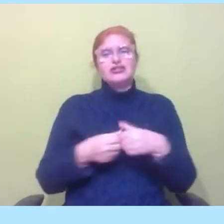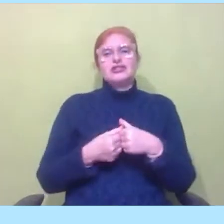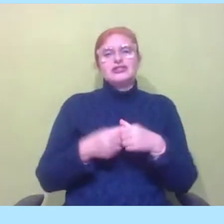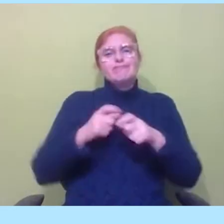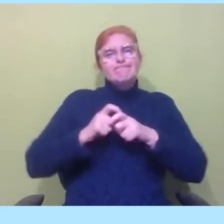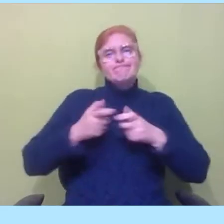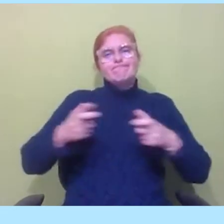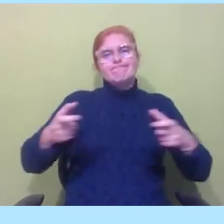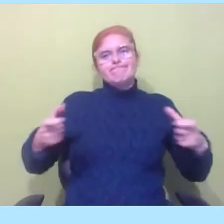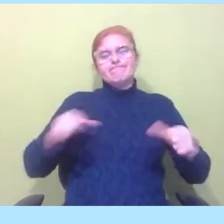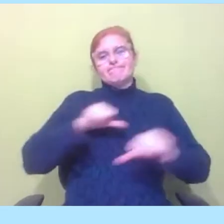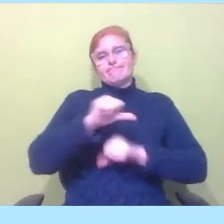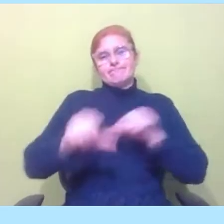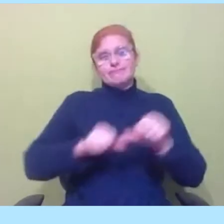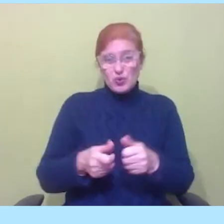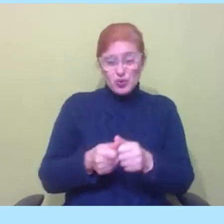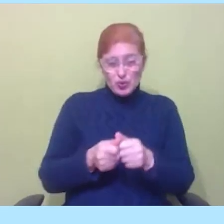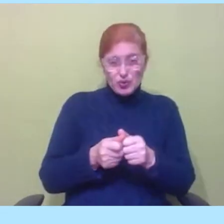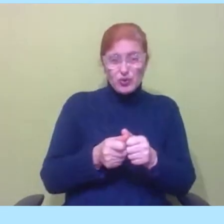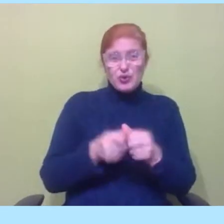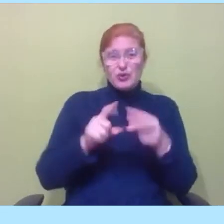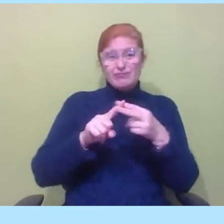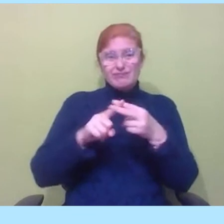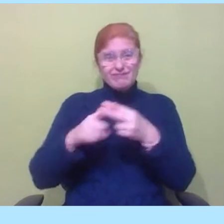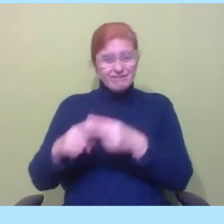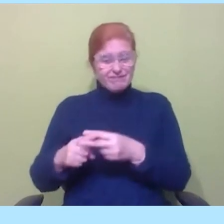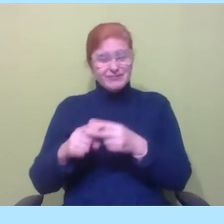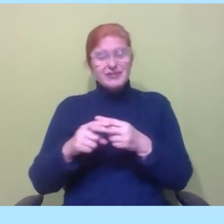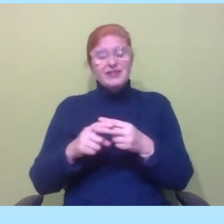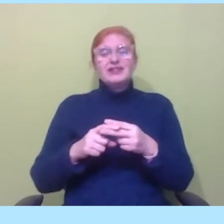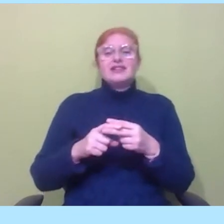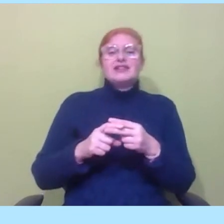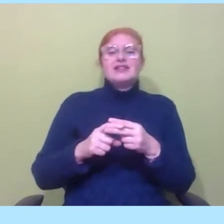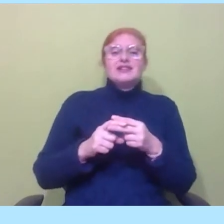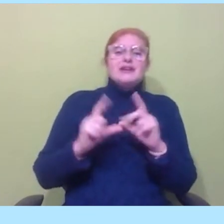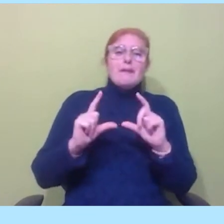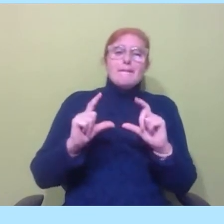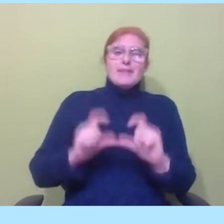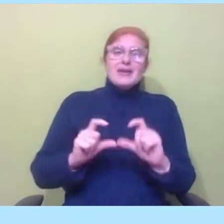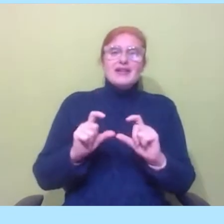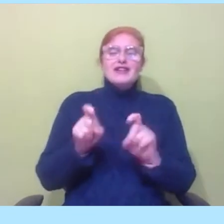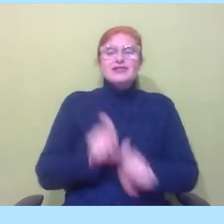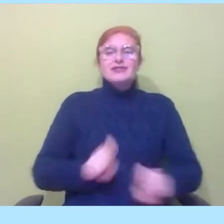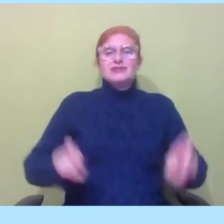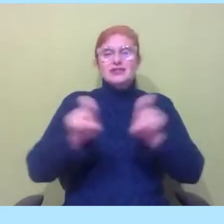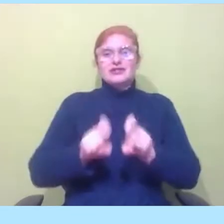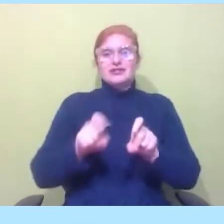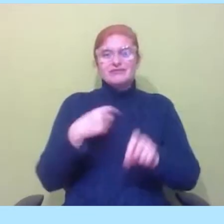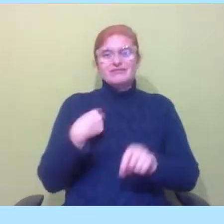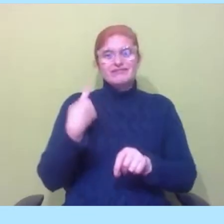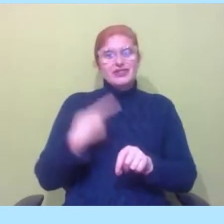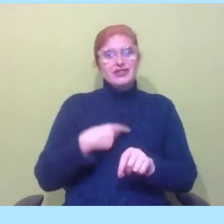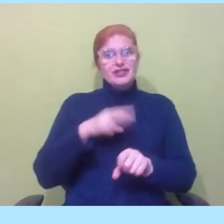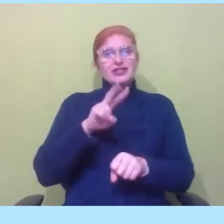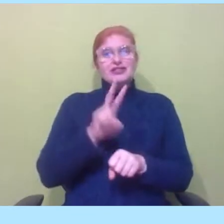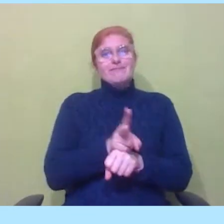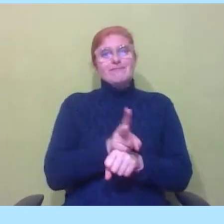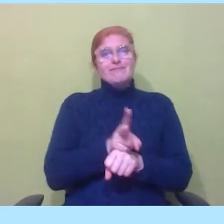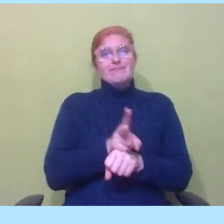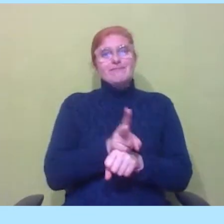pequenos dispositivos em pequenos computadores, e a nossa noção de vigilância vai se ampliar